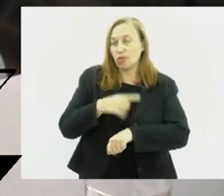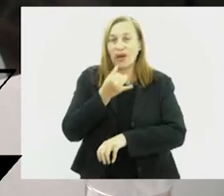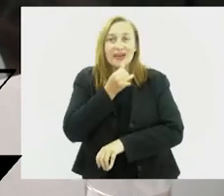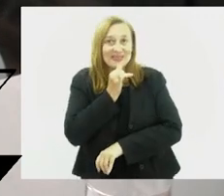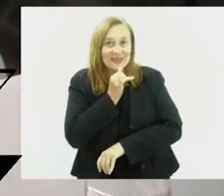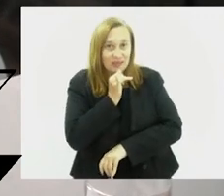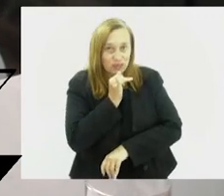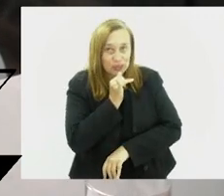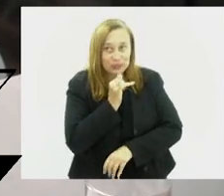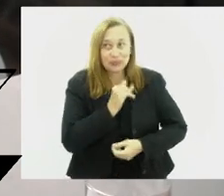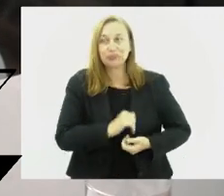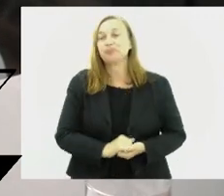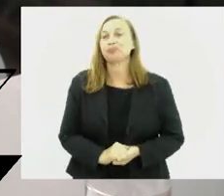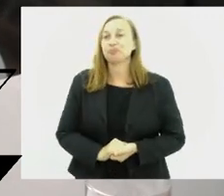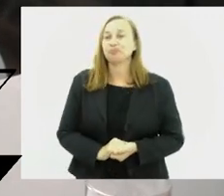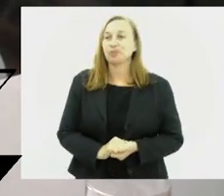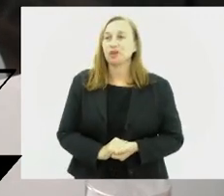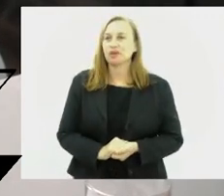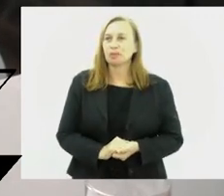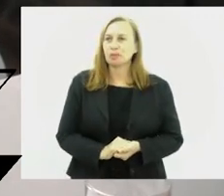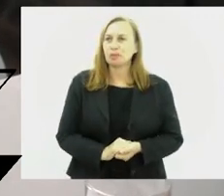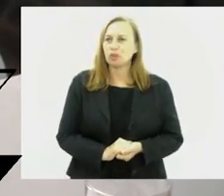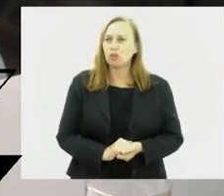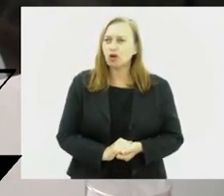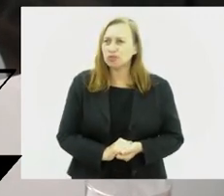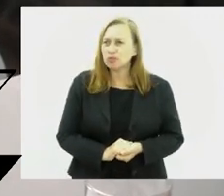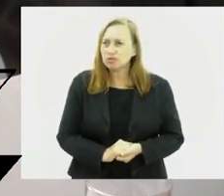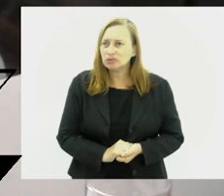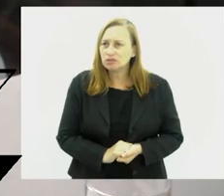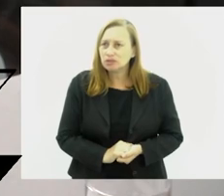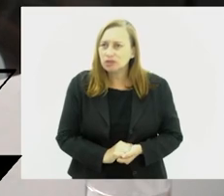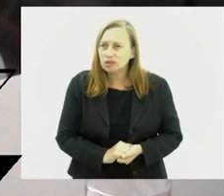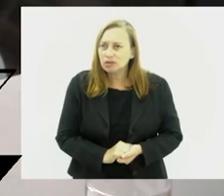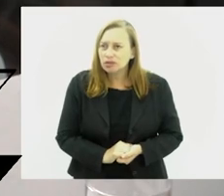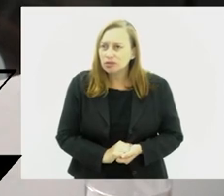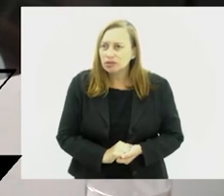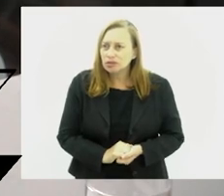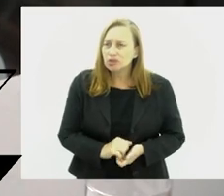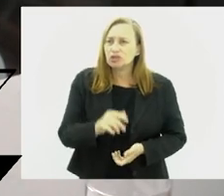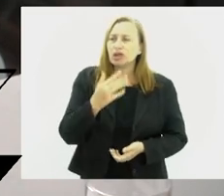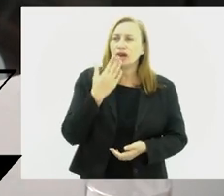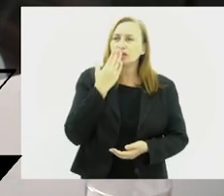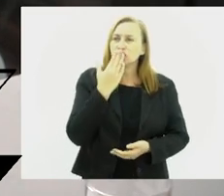exemplo, tipagem dos animais da raça pitbull,